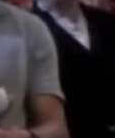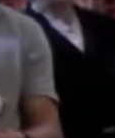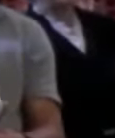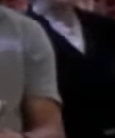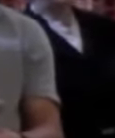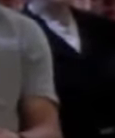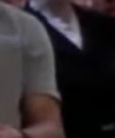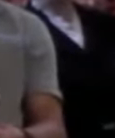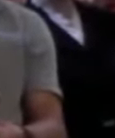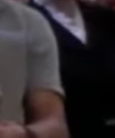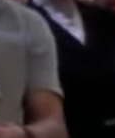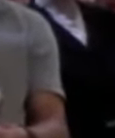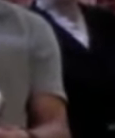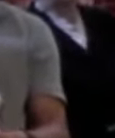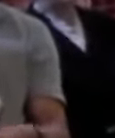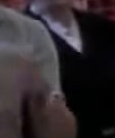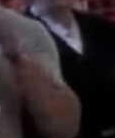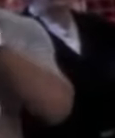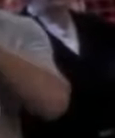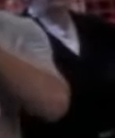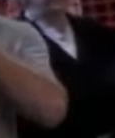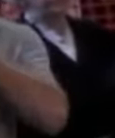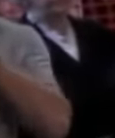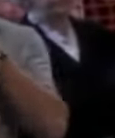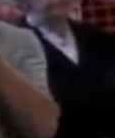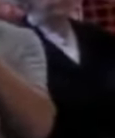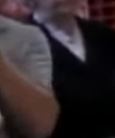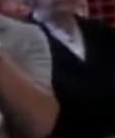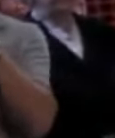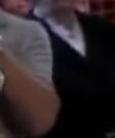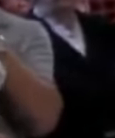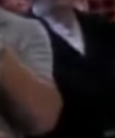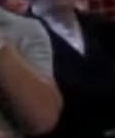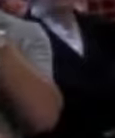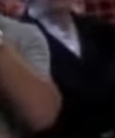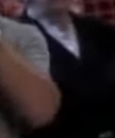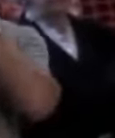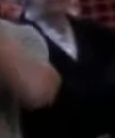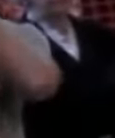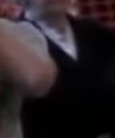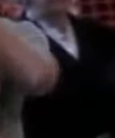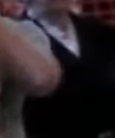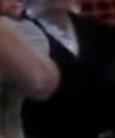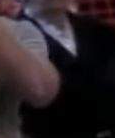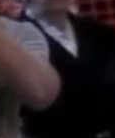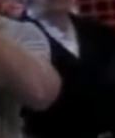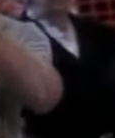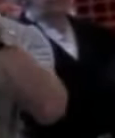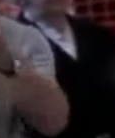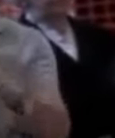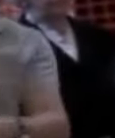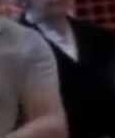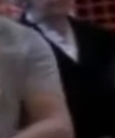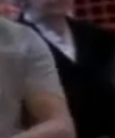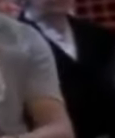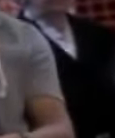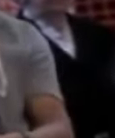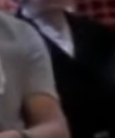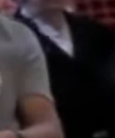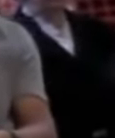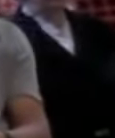numa das organizações que tem aqui você vai servir e vai levar os seus filhos junto para servir